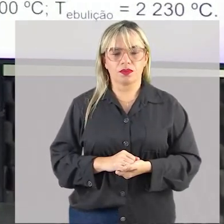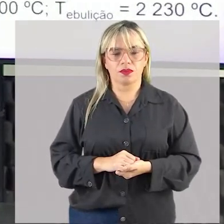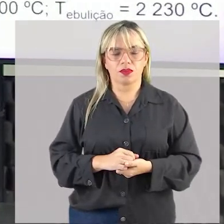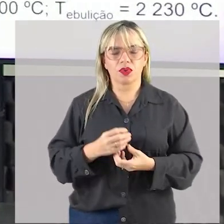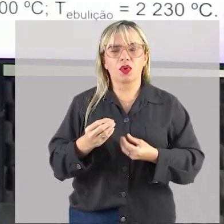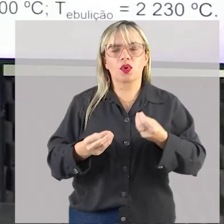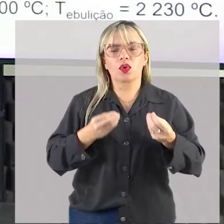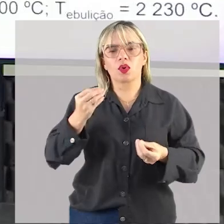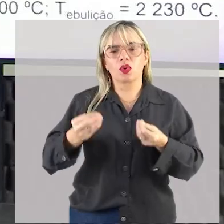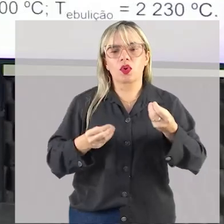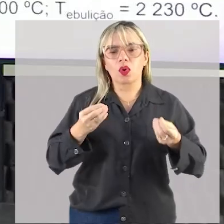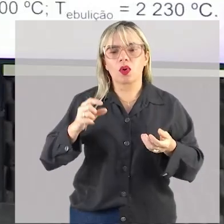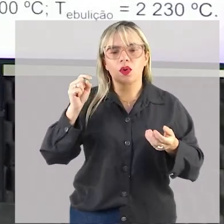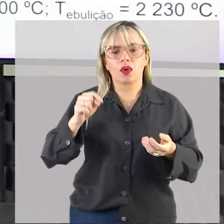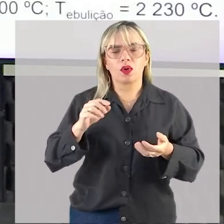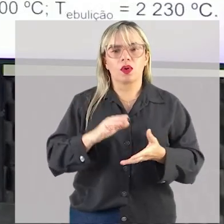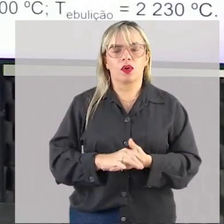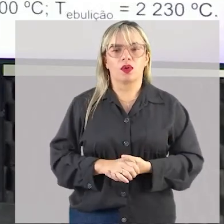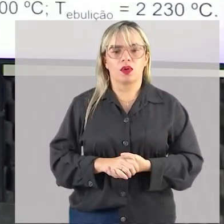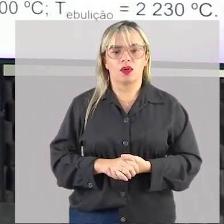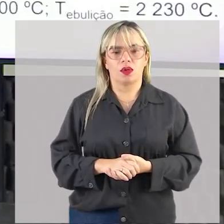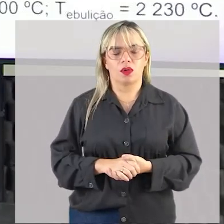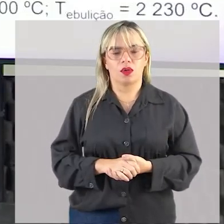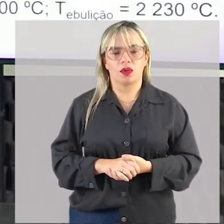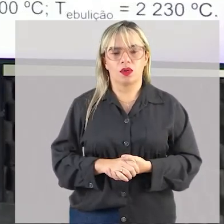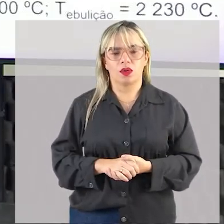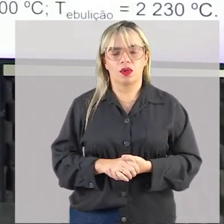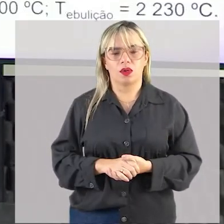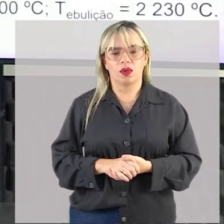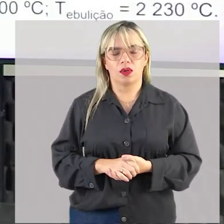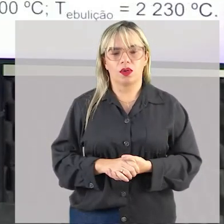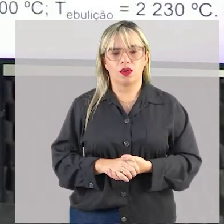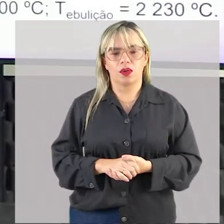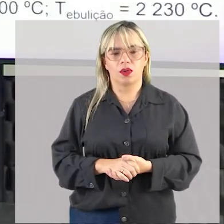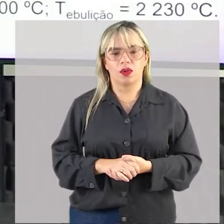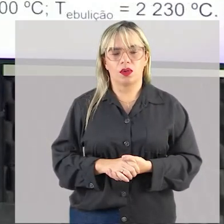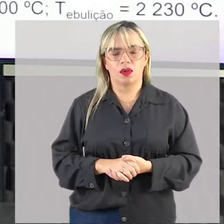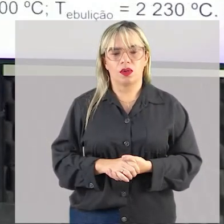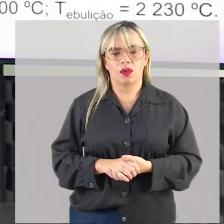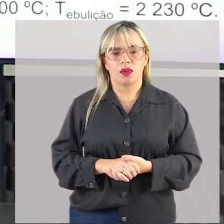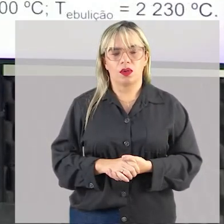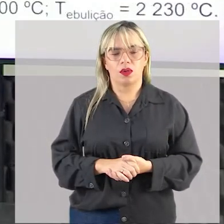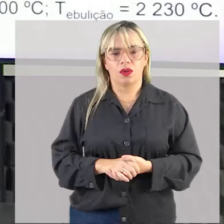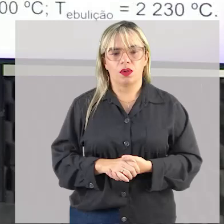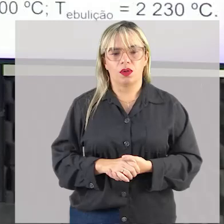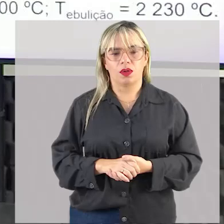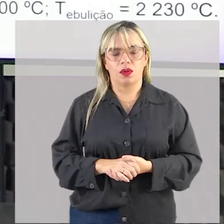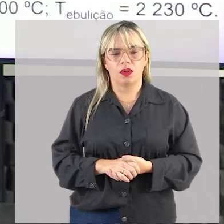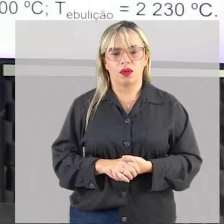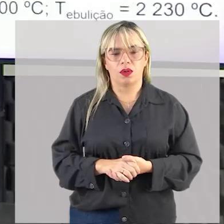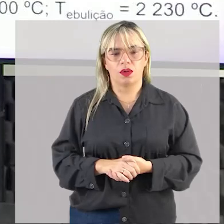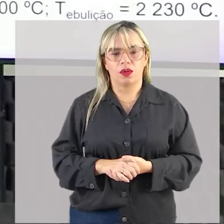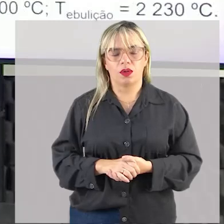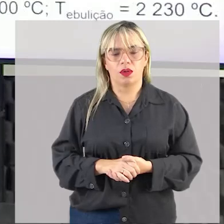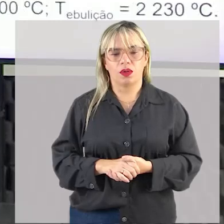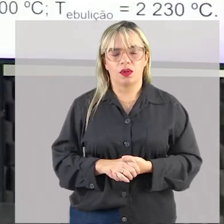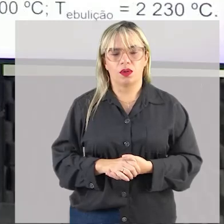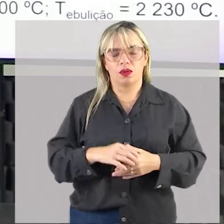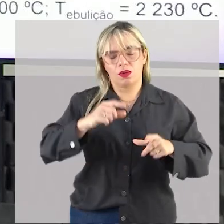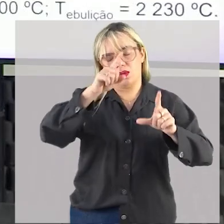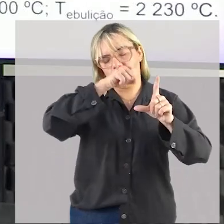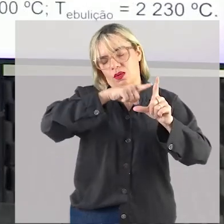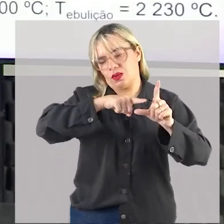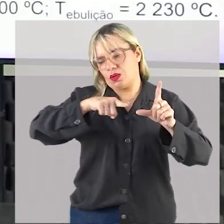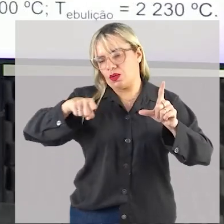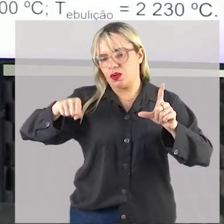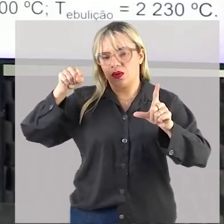Como que eu identifico que o gráfico é o gráfico de uma substância? Eu vou explicar para você, ó. Vou explicar para